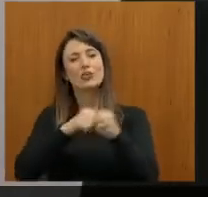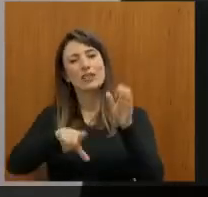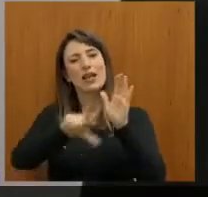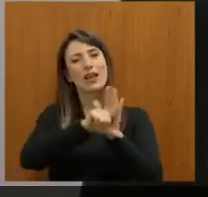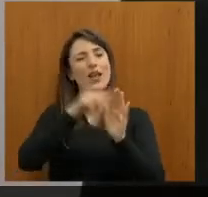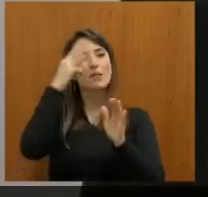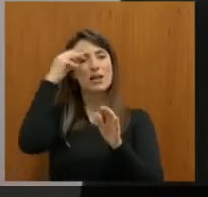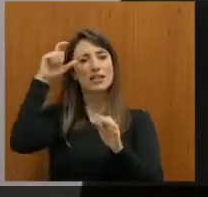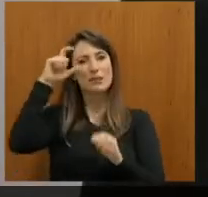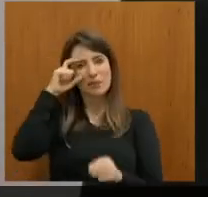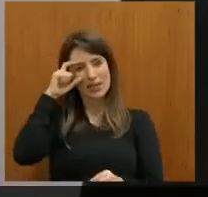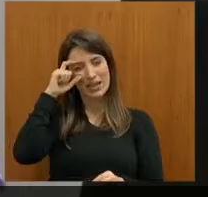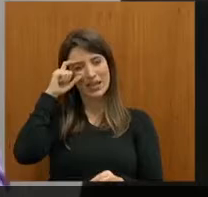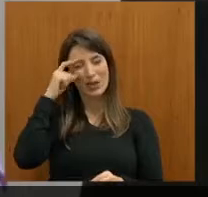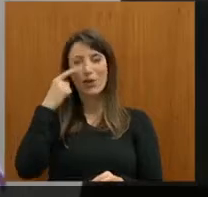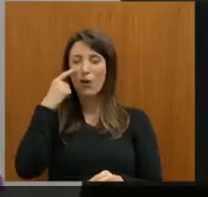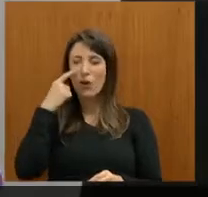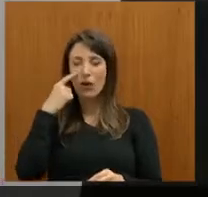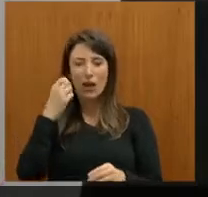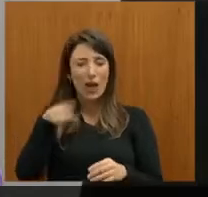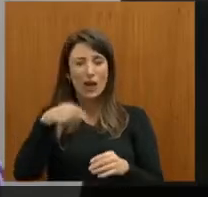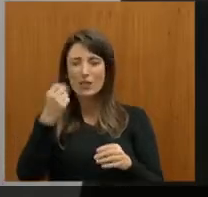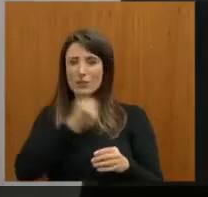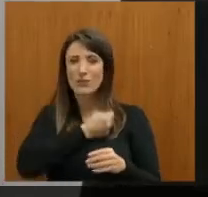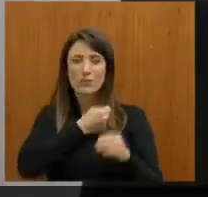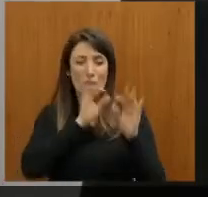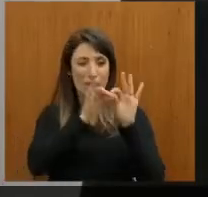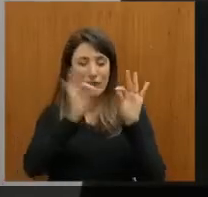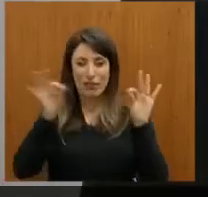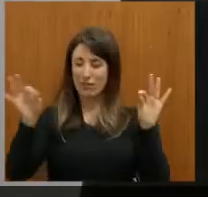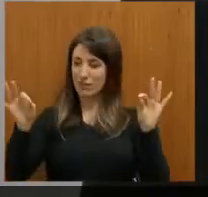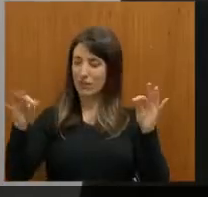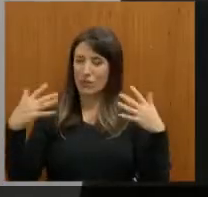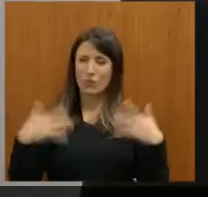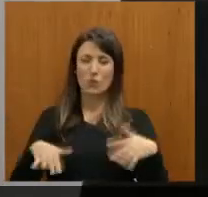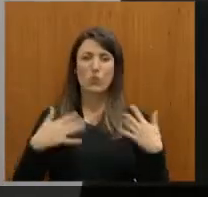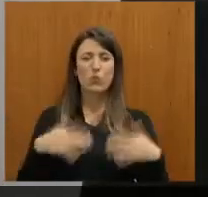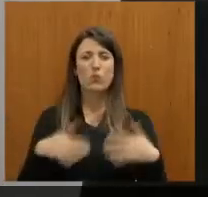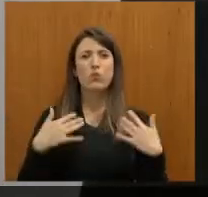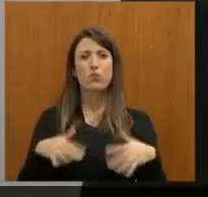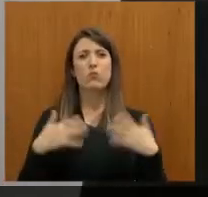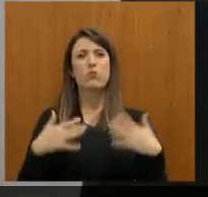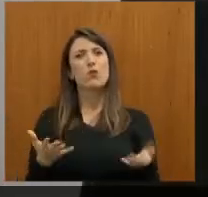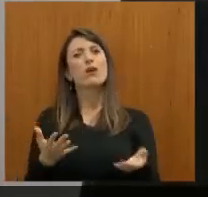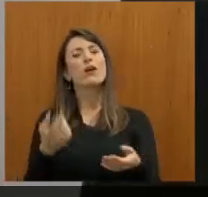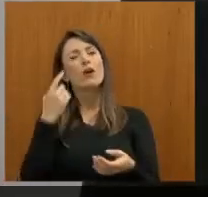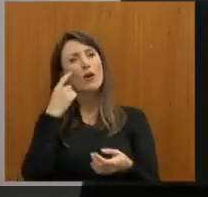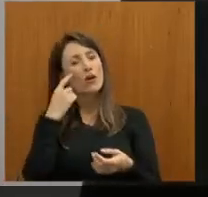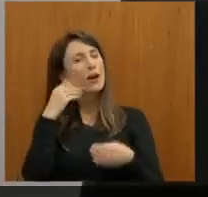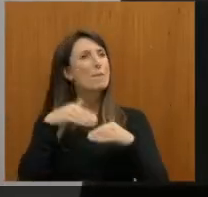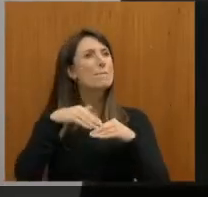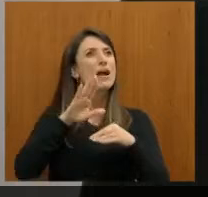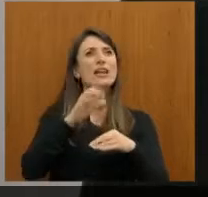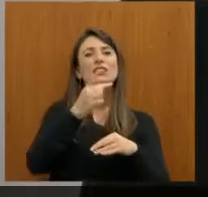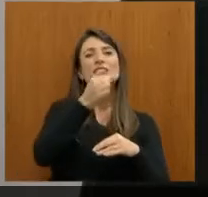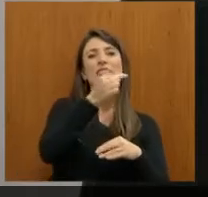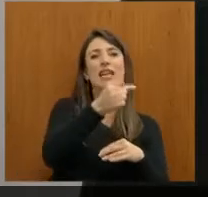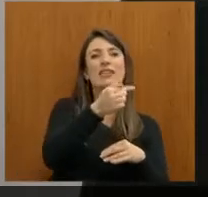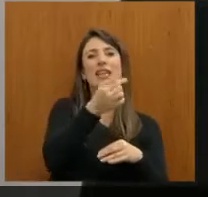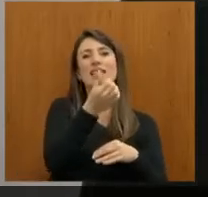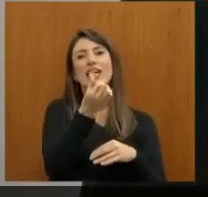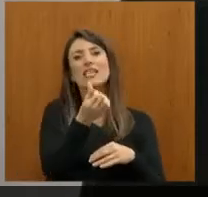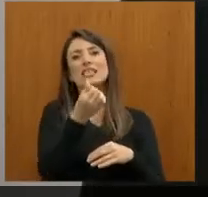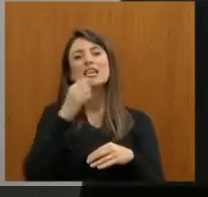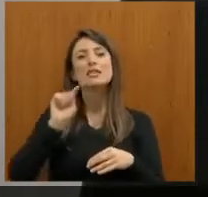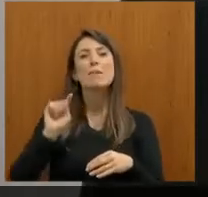é um número muito ao eu fiz uma divisão rápido aqui nós estamos falando de mais de 76 Mil